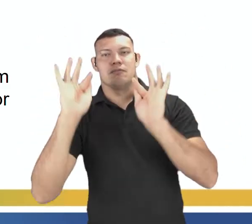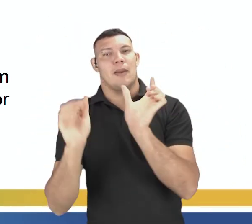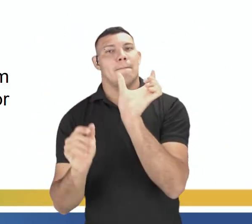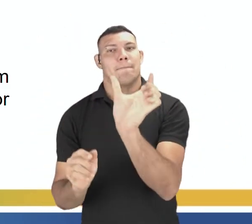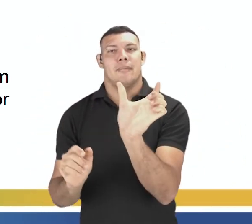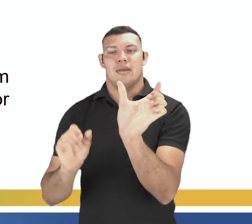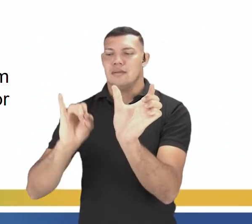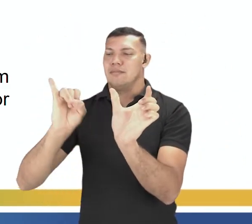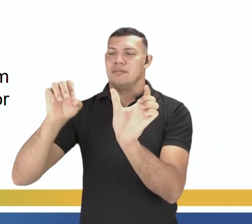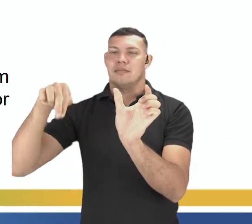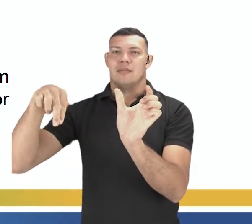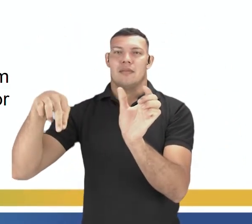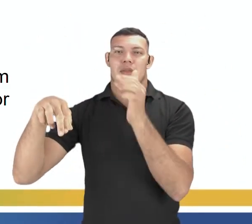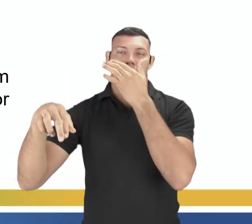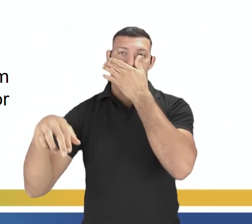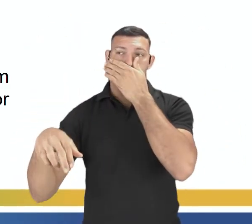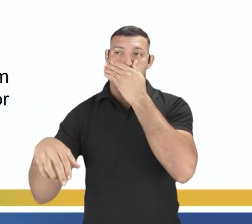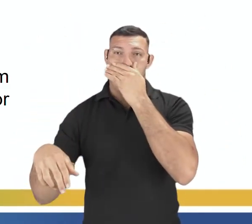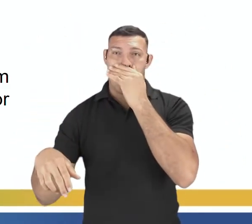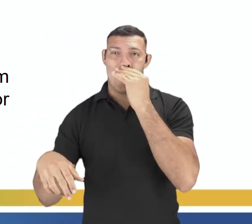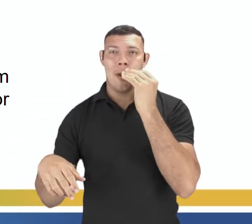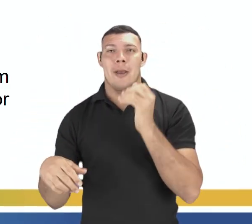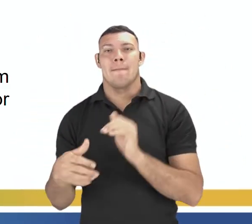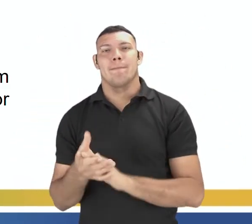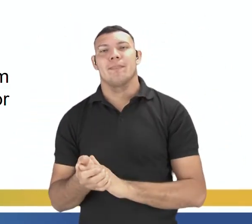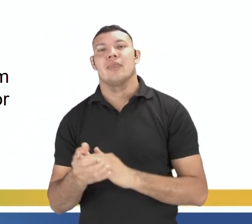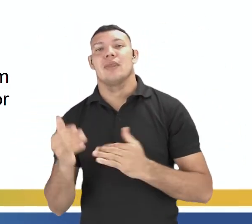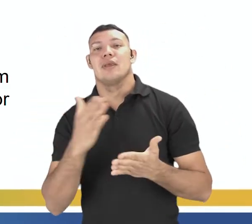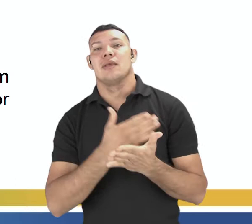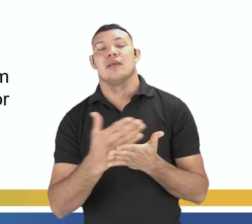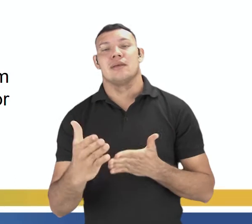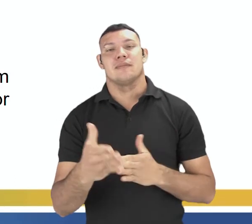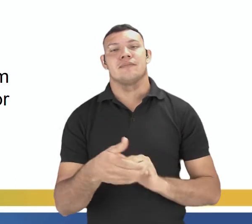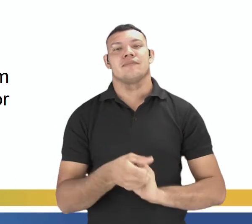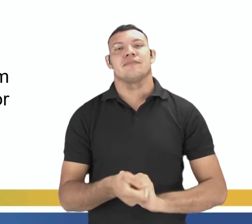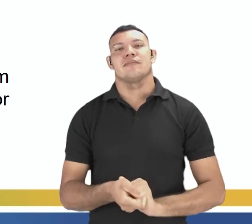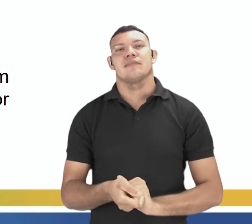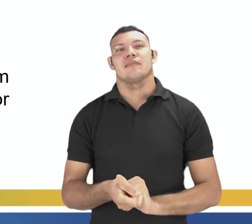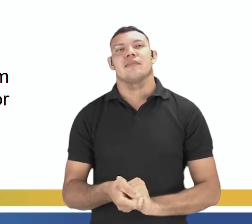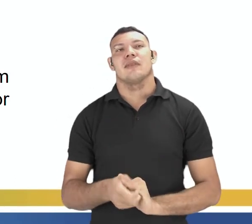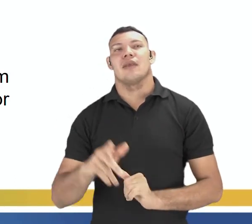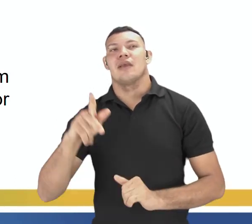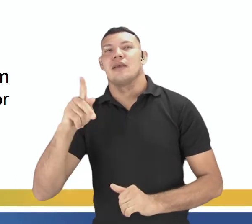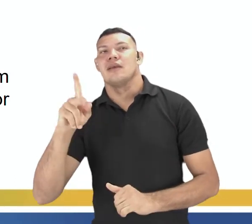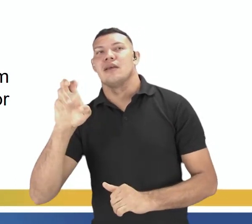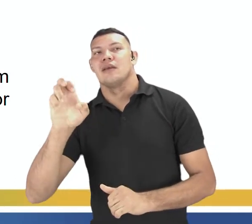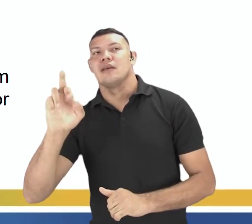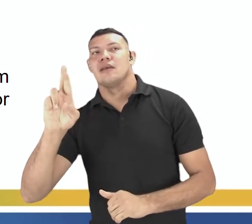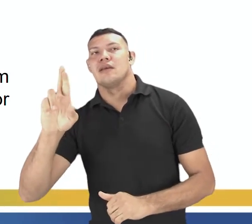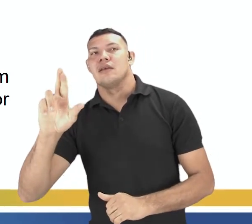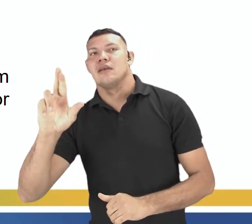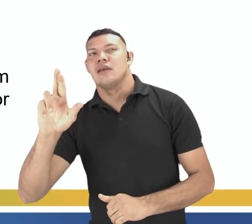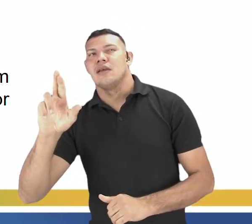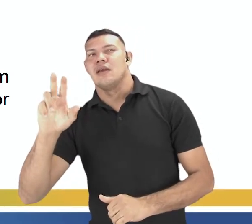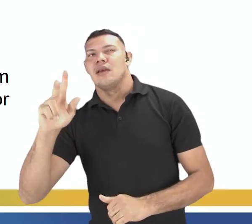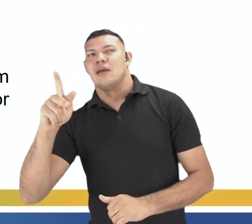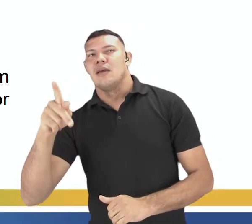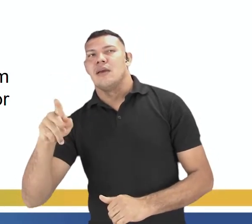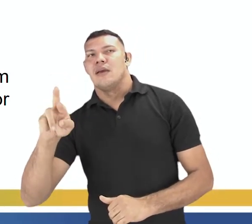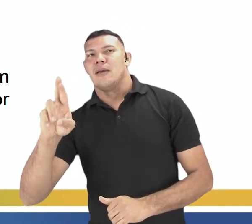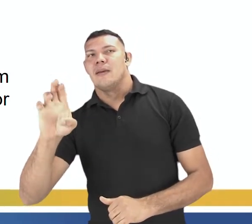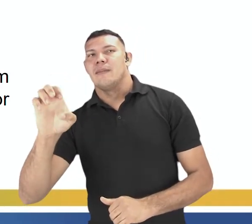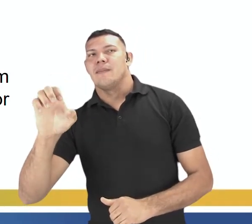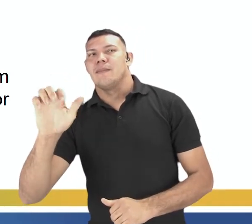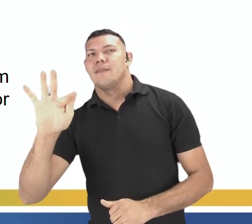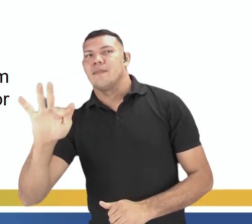in no início da palavra. O que vem no início se chama prefixo. Portanto, nós temos